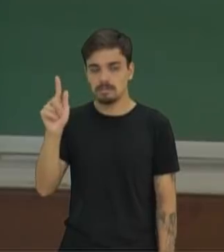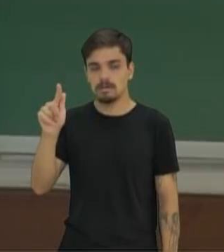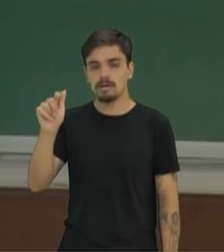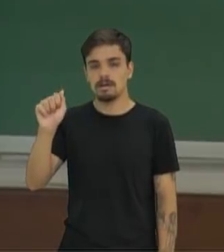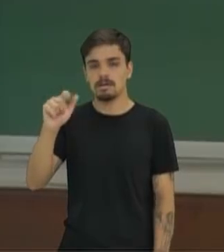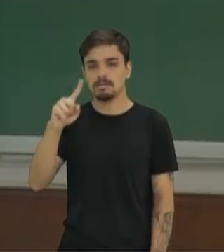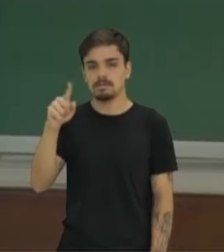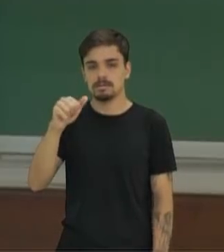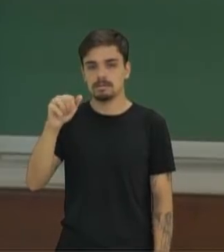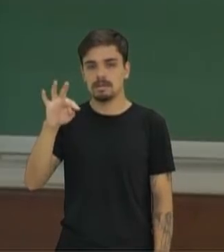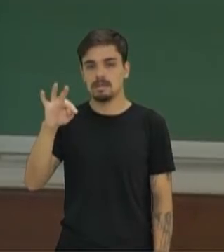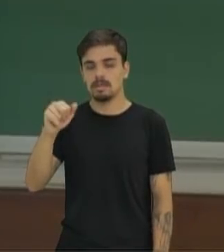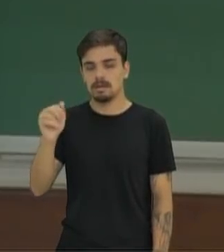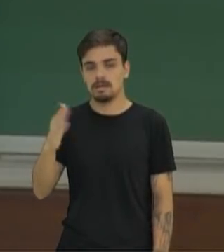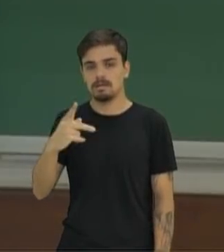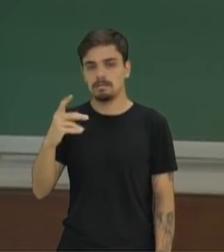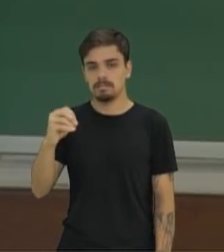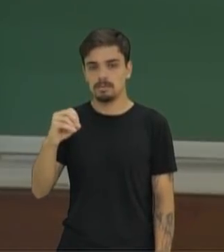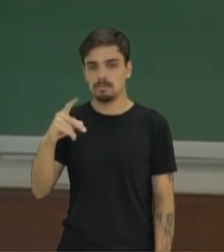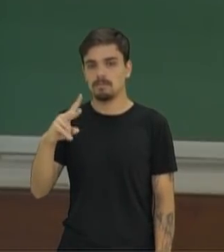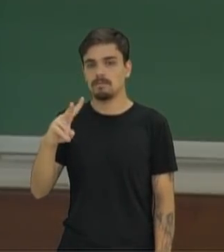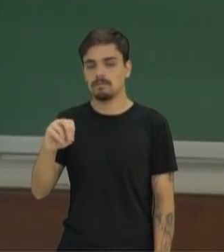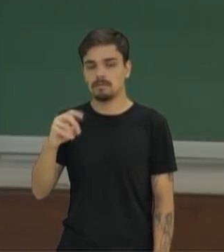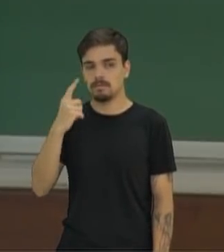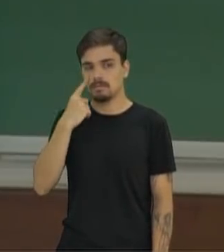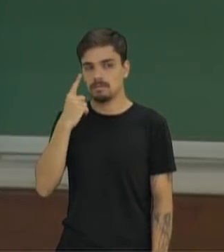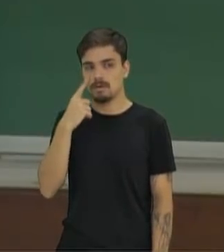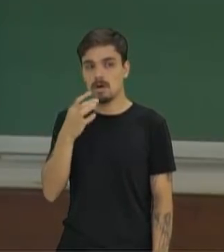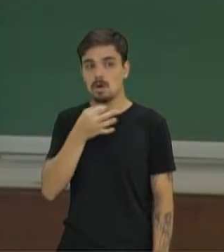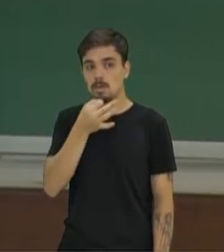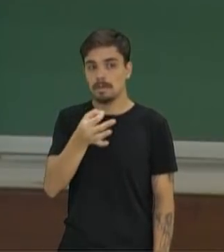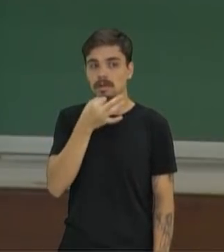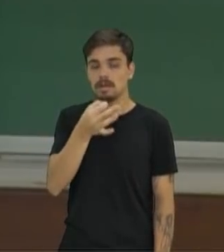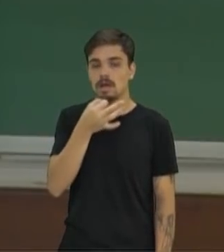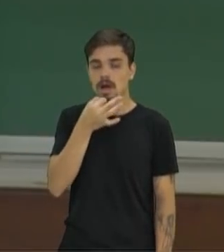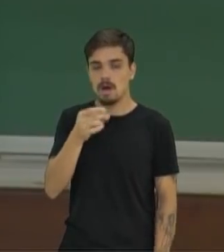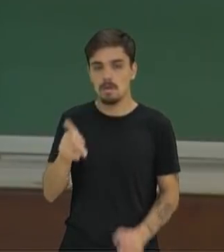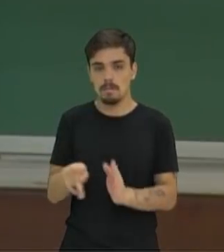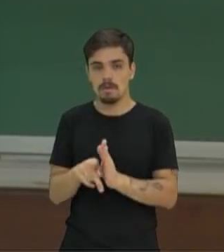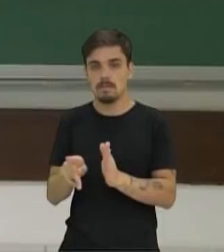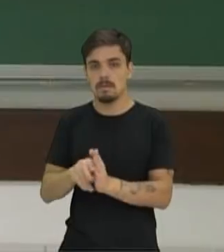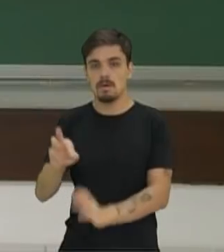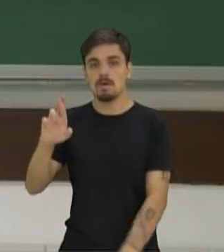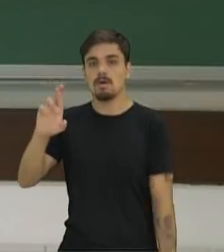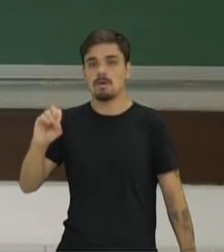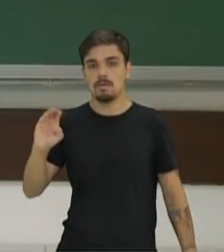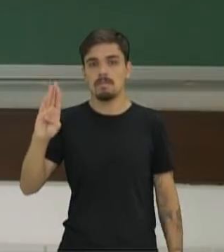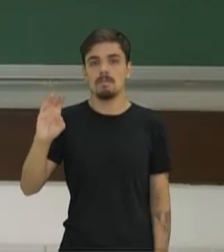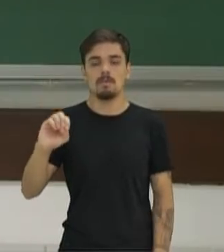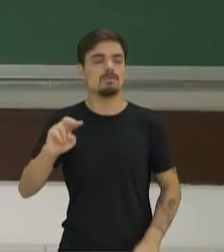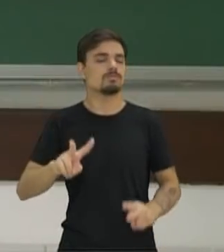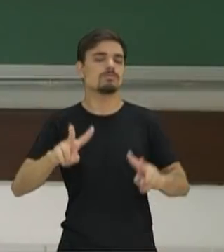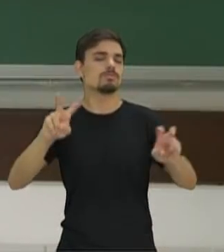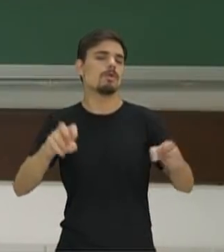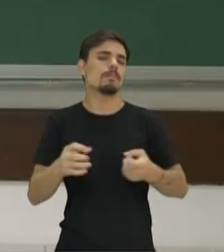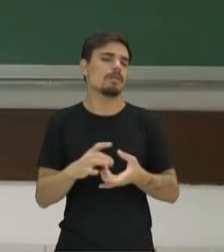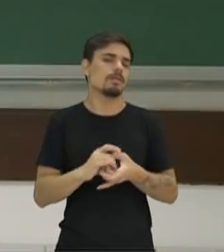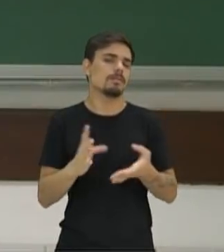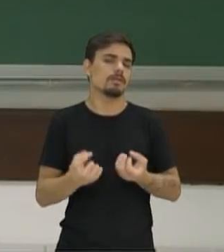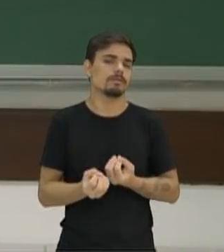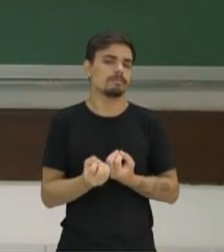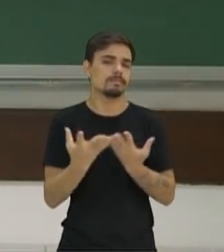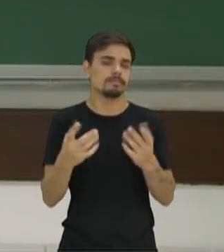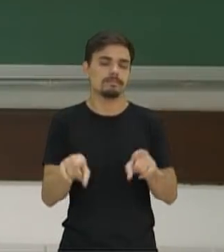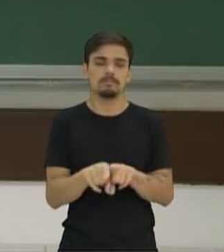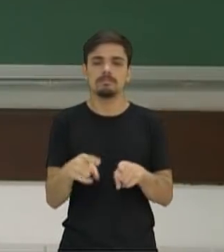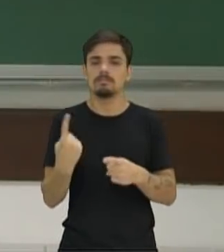do Povo, e o título diz: a opinião de um robô sobre a liberdade de expressão. Por que eu trouxe isso para